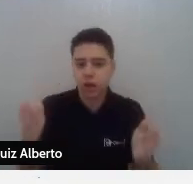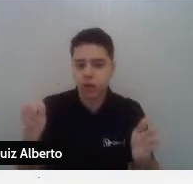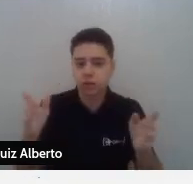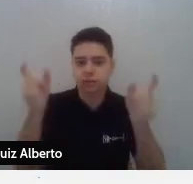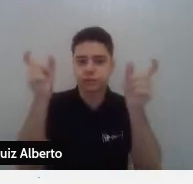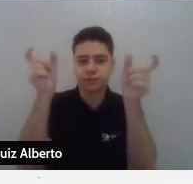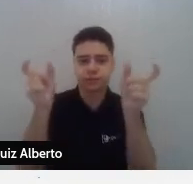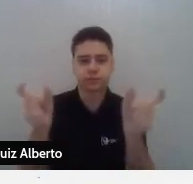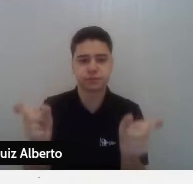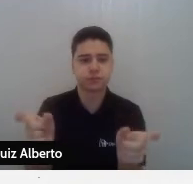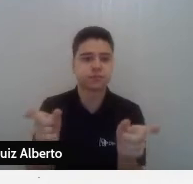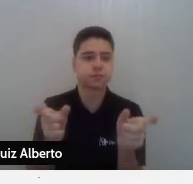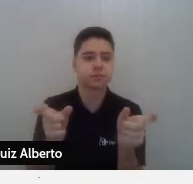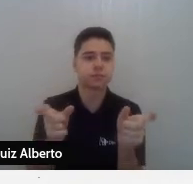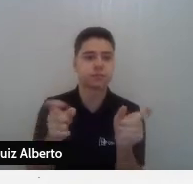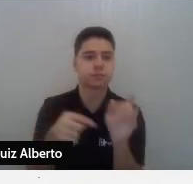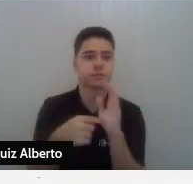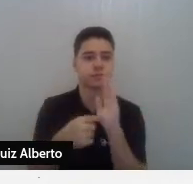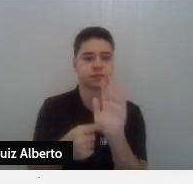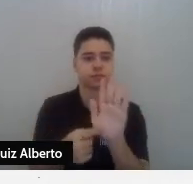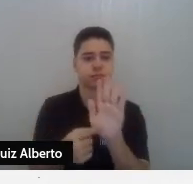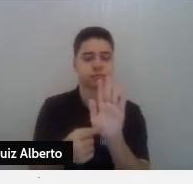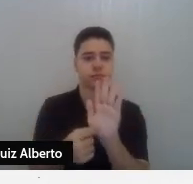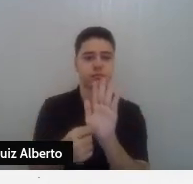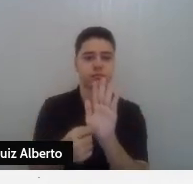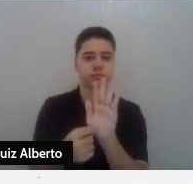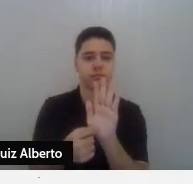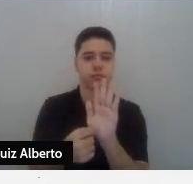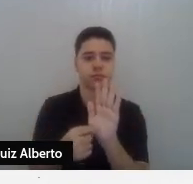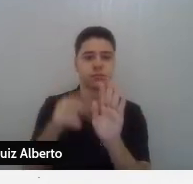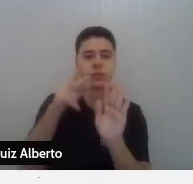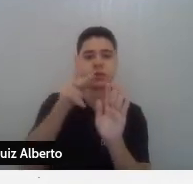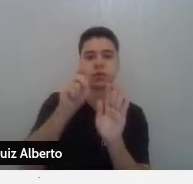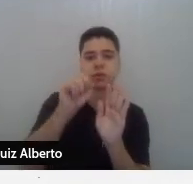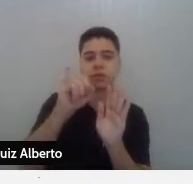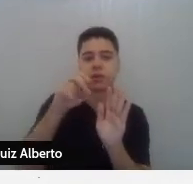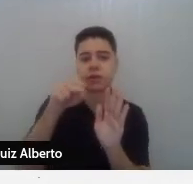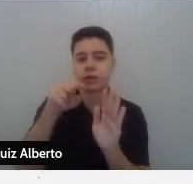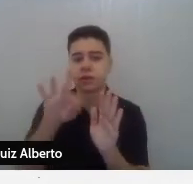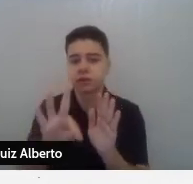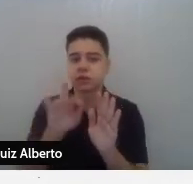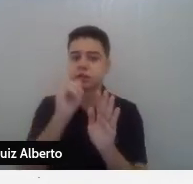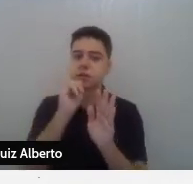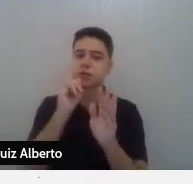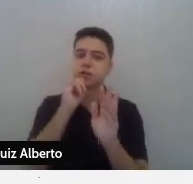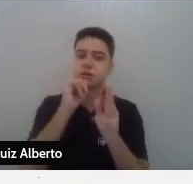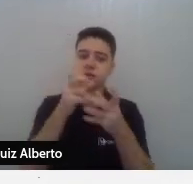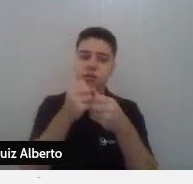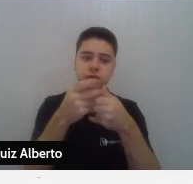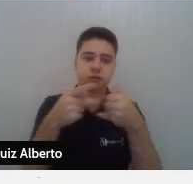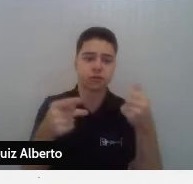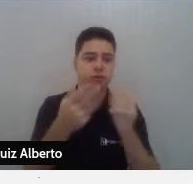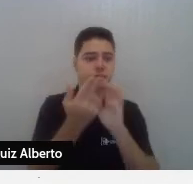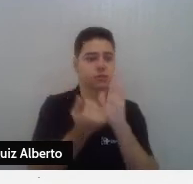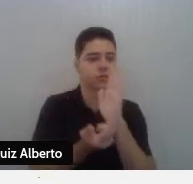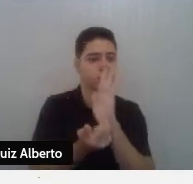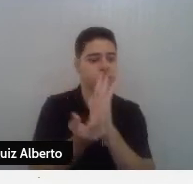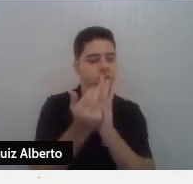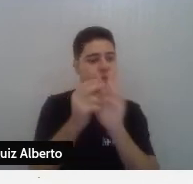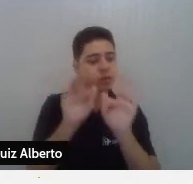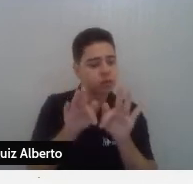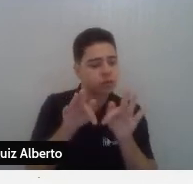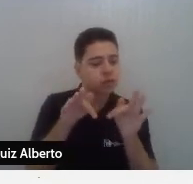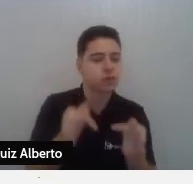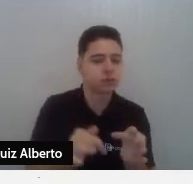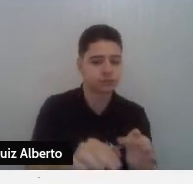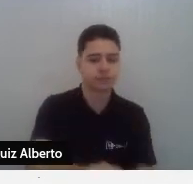aparentam muito do Paint, né? Desses aplicativos de desenho mais simples. Então, aqui